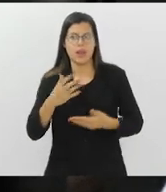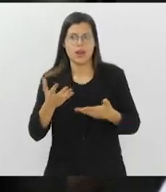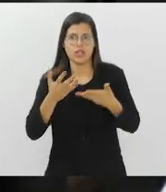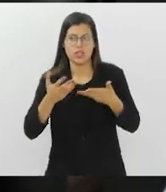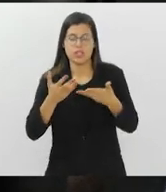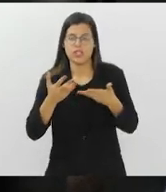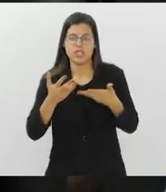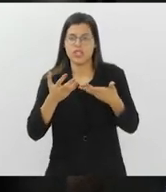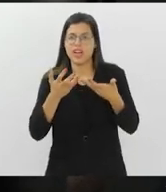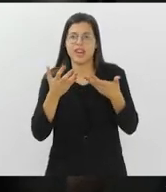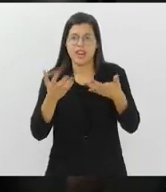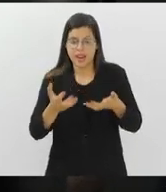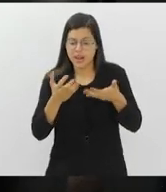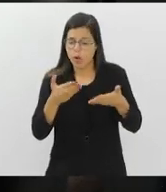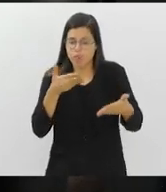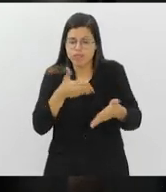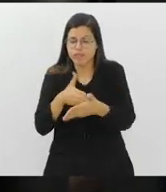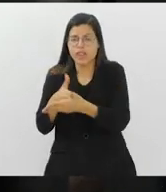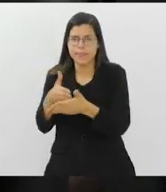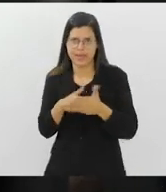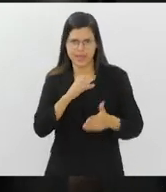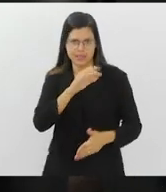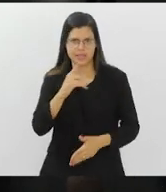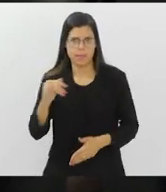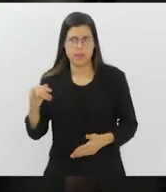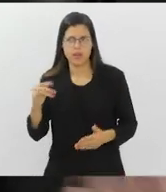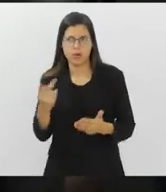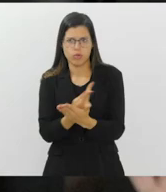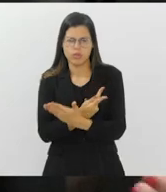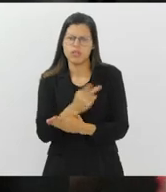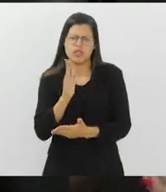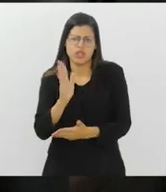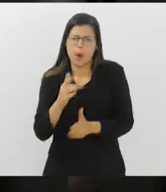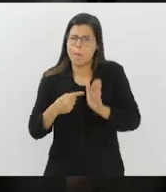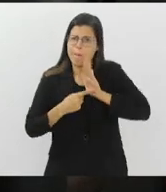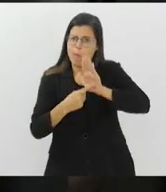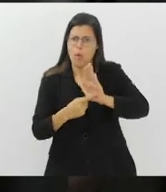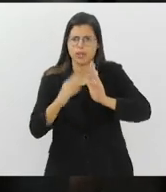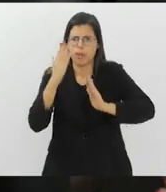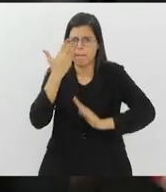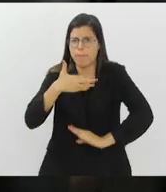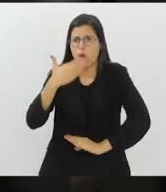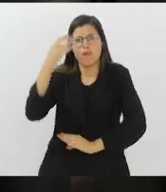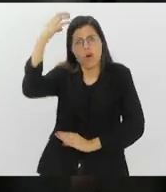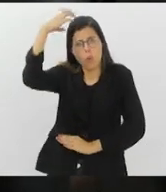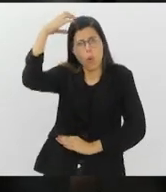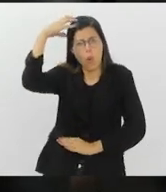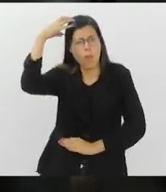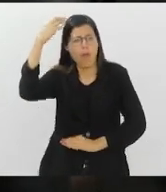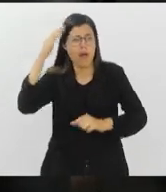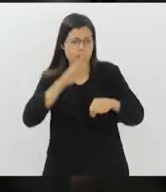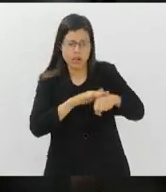assinar que eles são culpados. Então, né, eles próprios deram o seu próprio